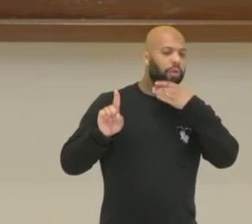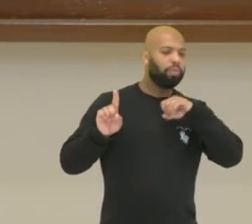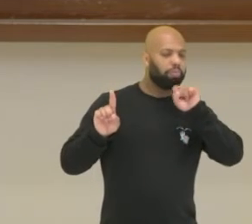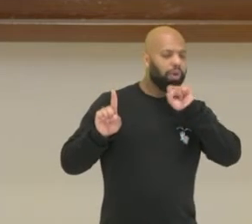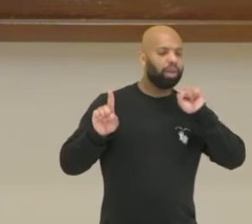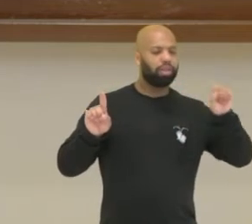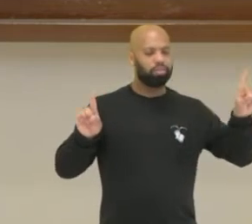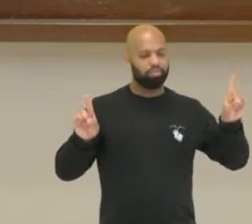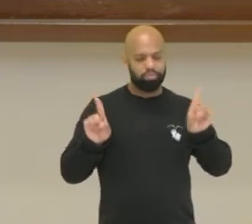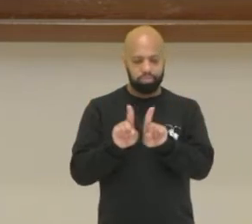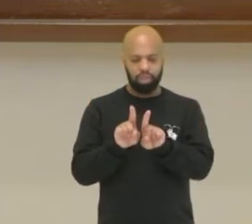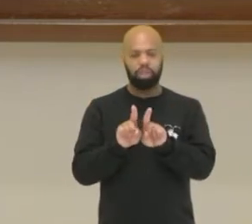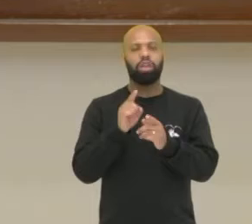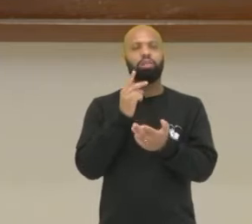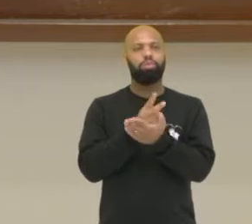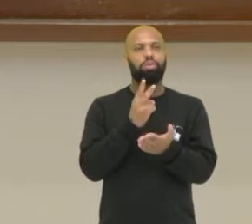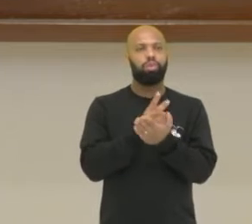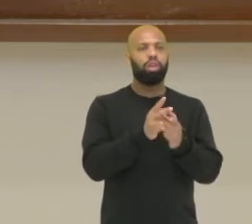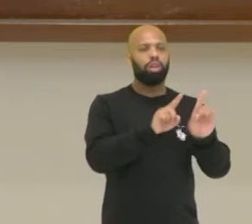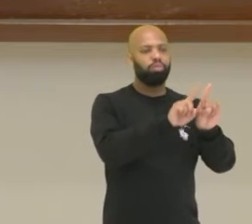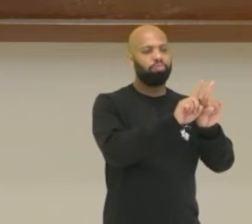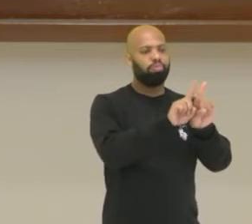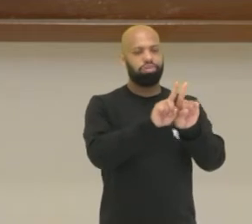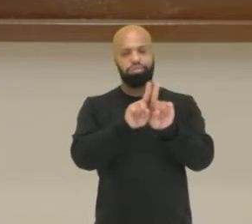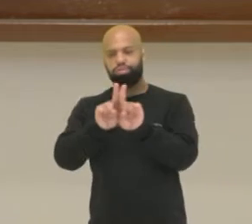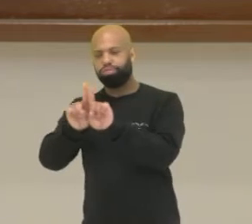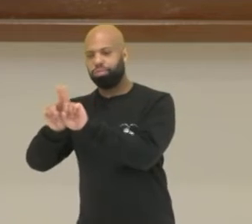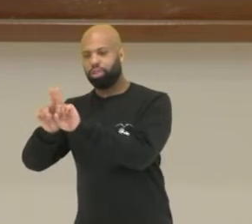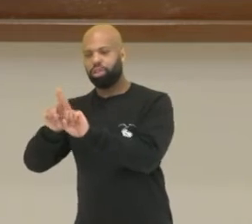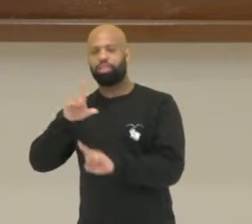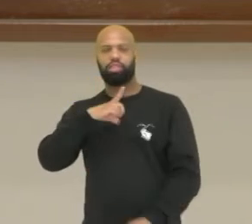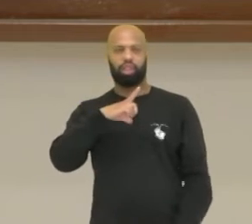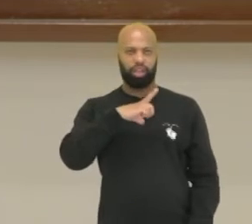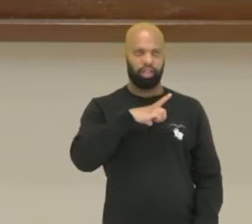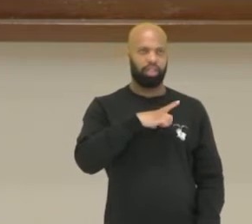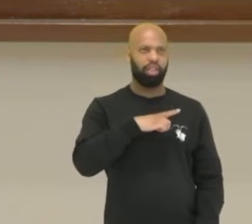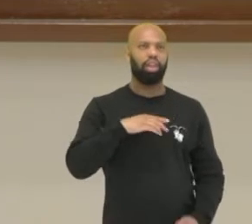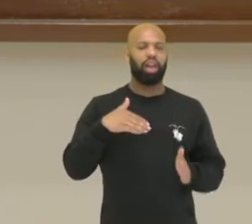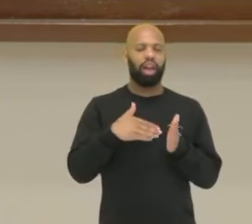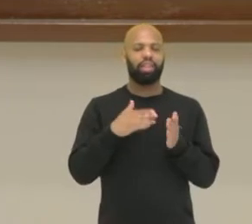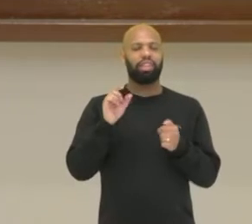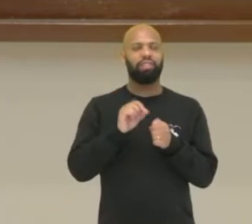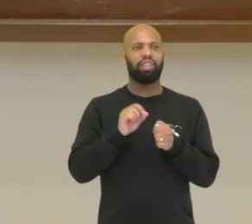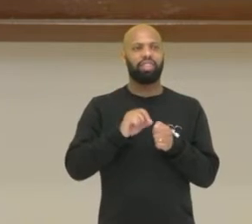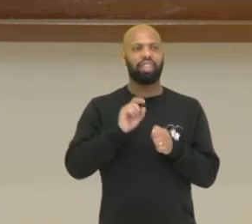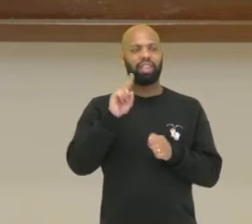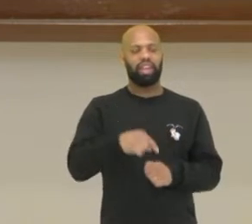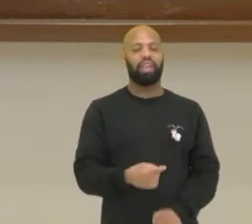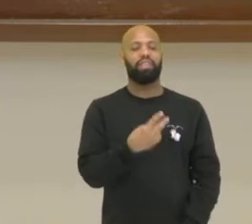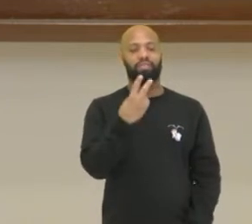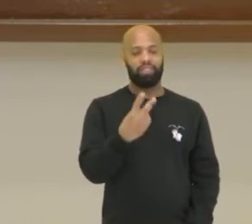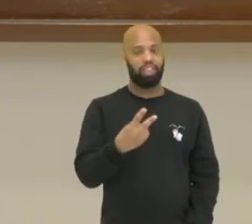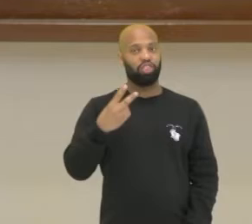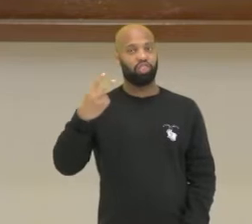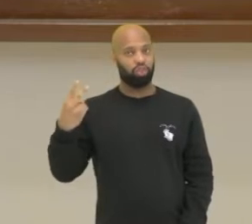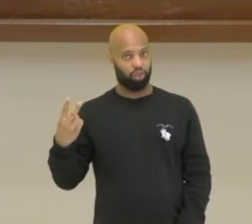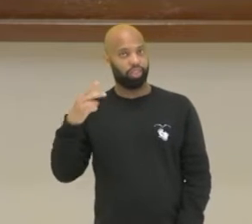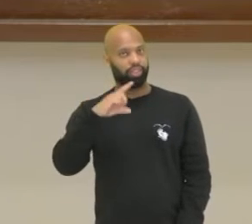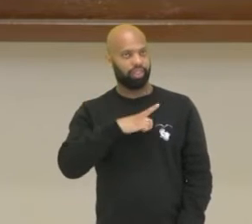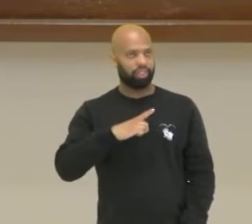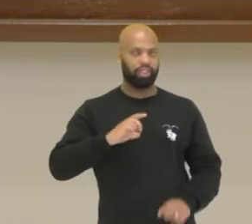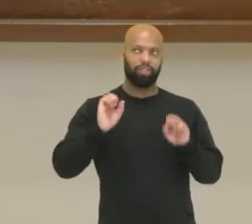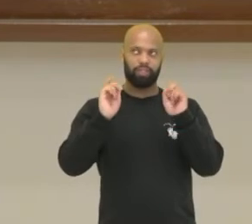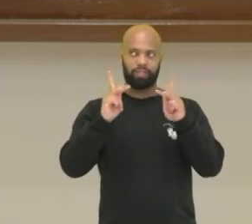E assim por diante, sucessivamente, até formar os 22,